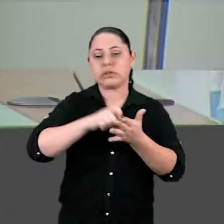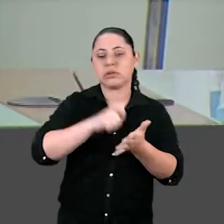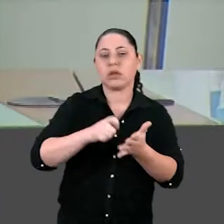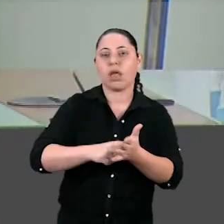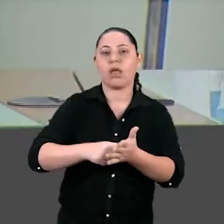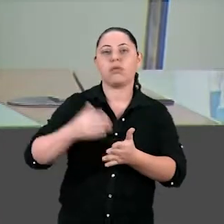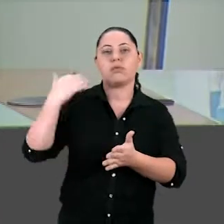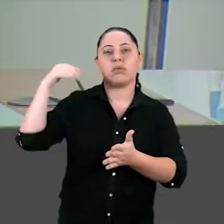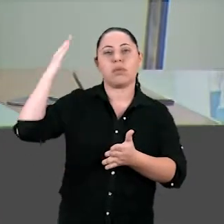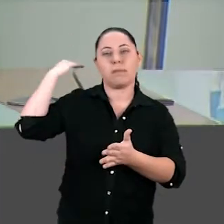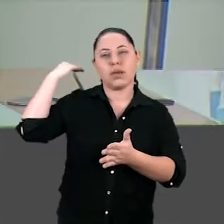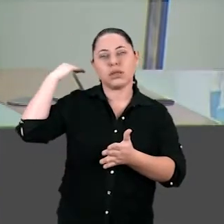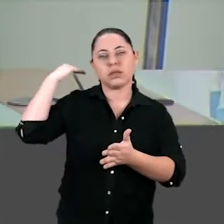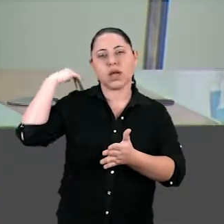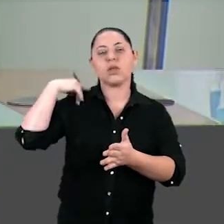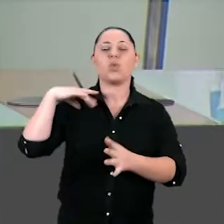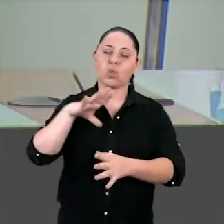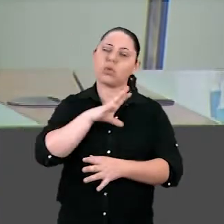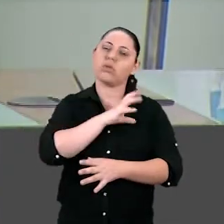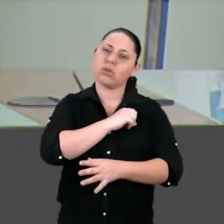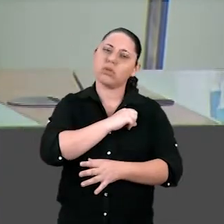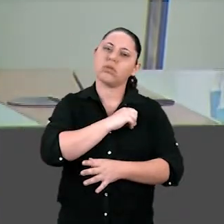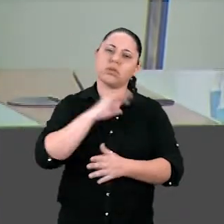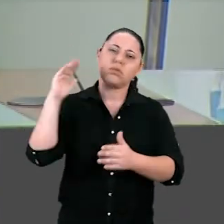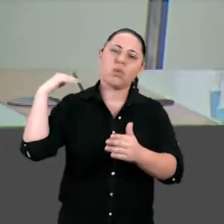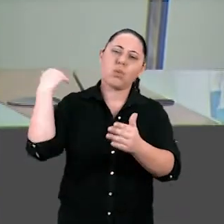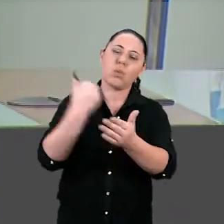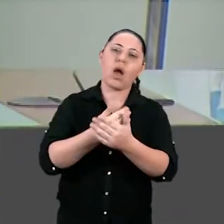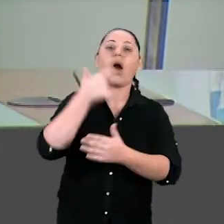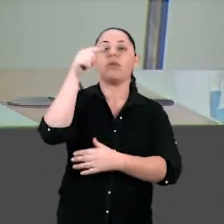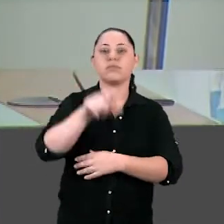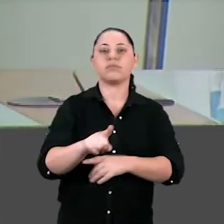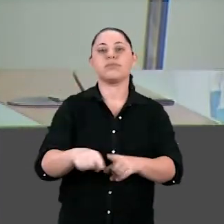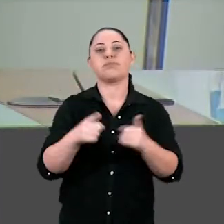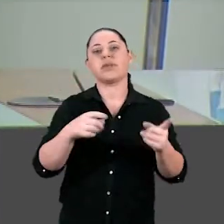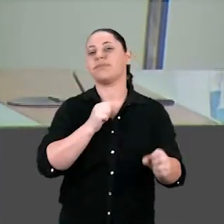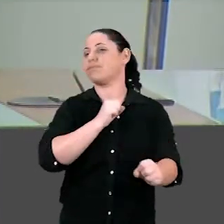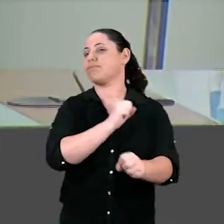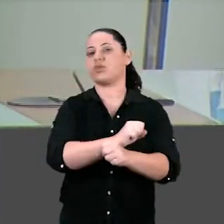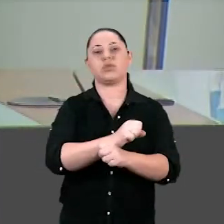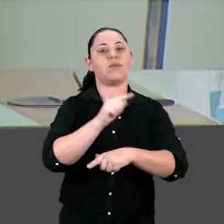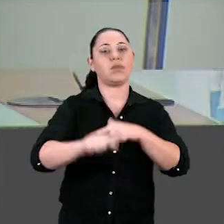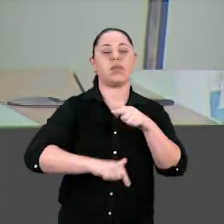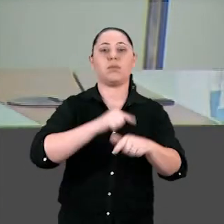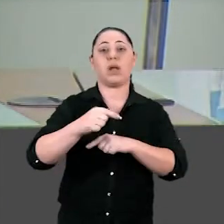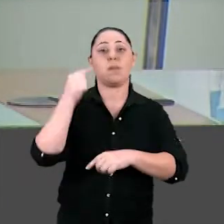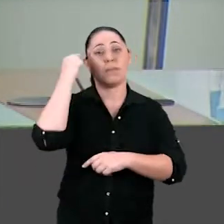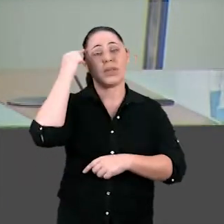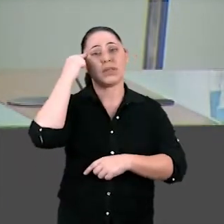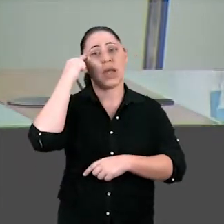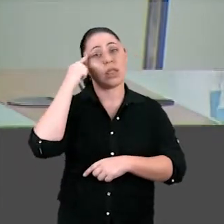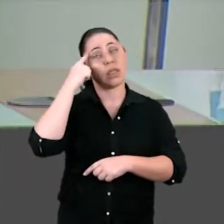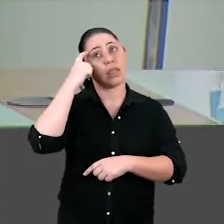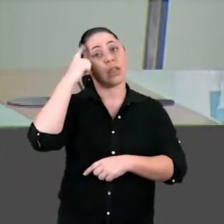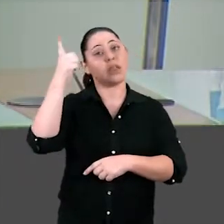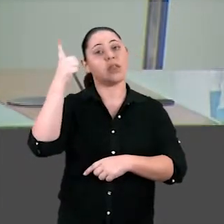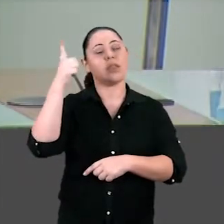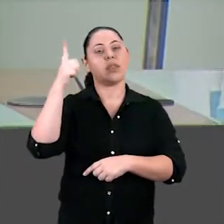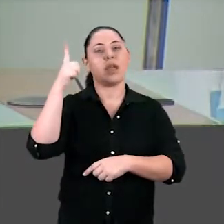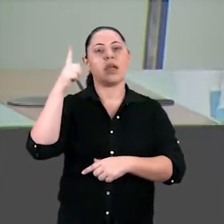uma época que, efetivamente, nós gostaríamos de vê-la repetida, e é impossível trabalhar ou pensar na ideia